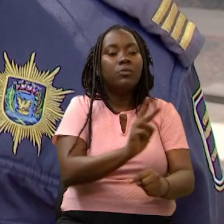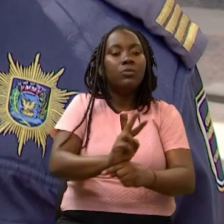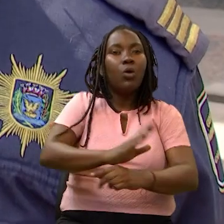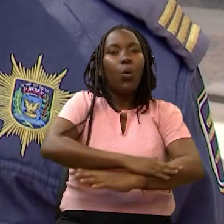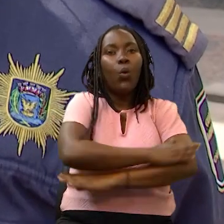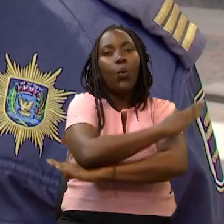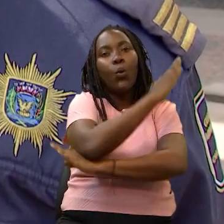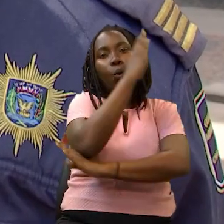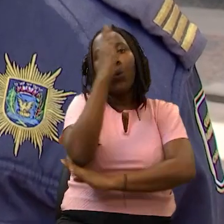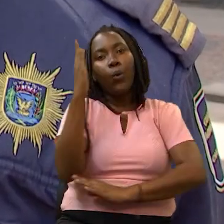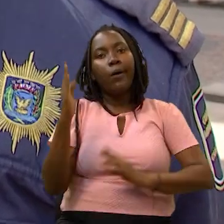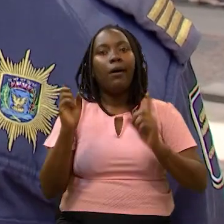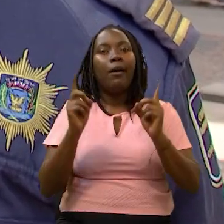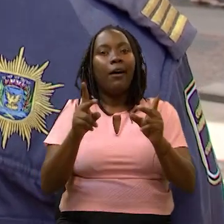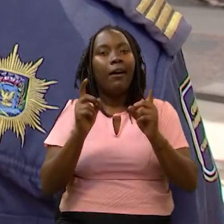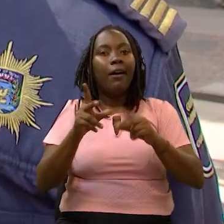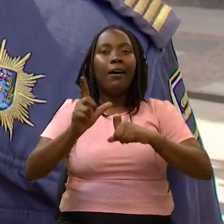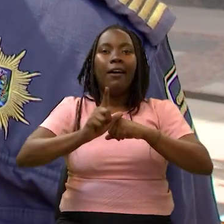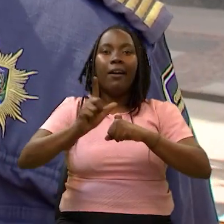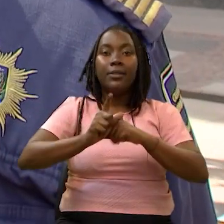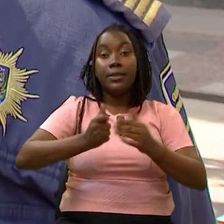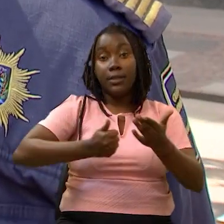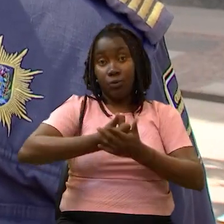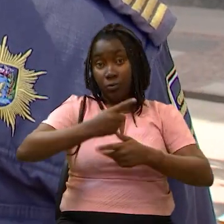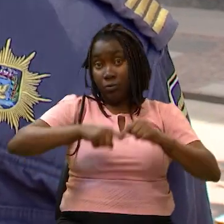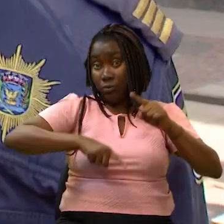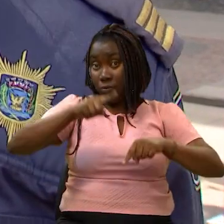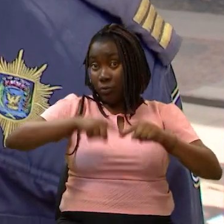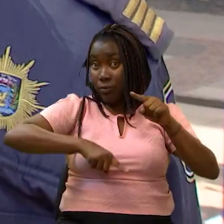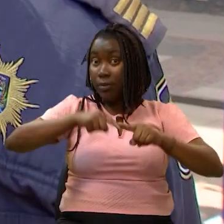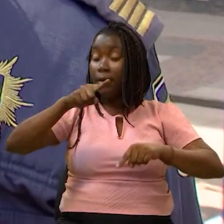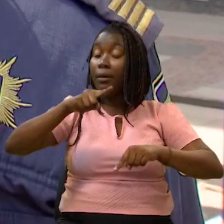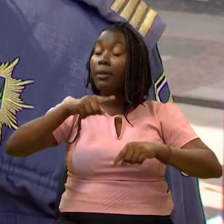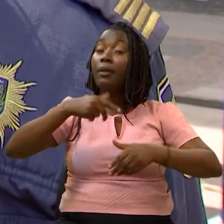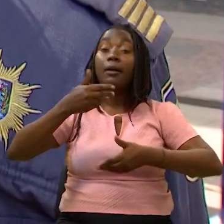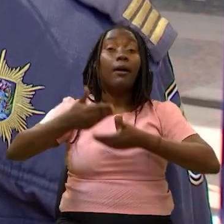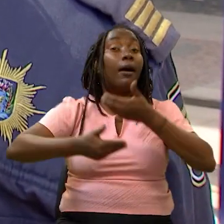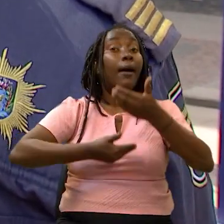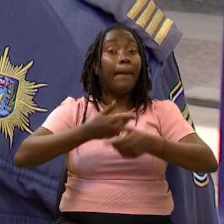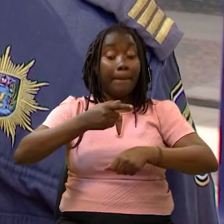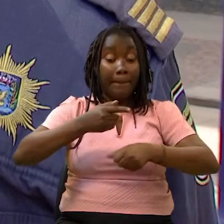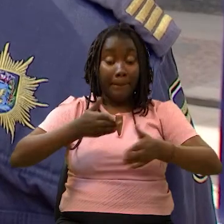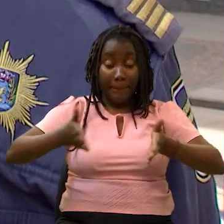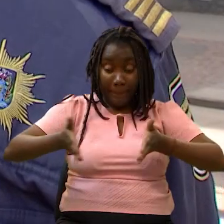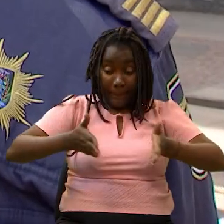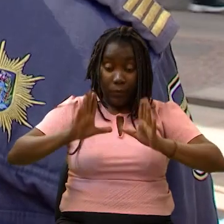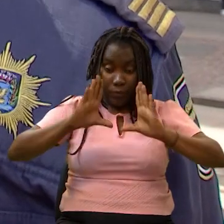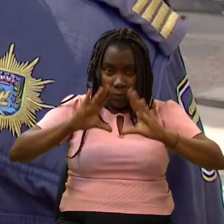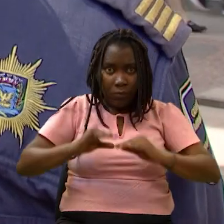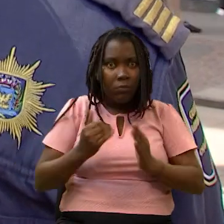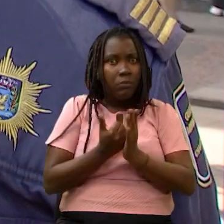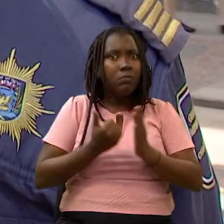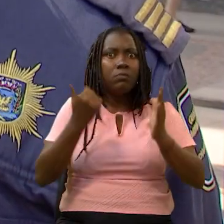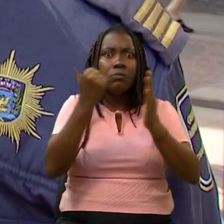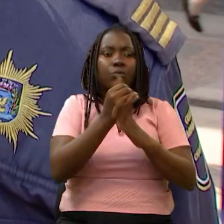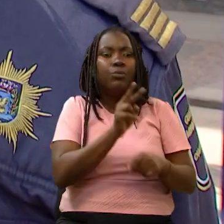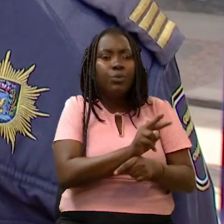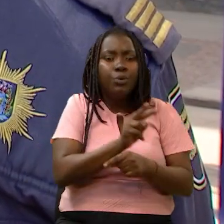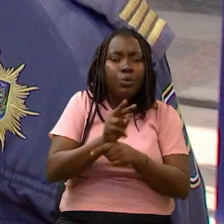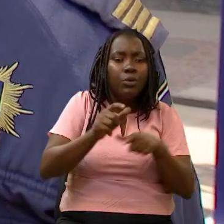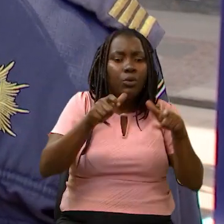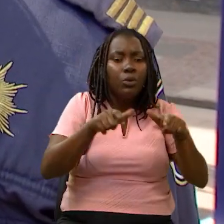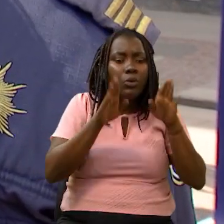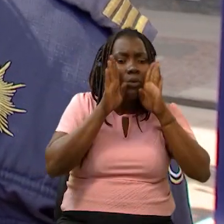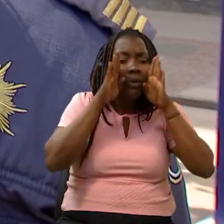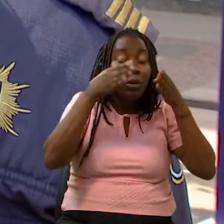patrulhamento durante o dia nos estabelecimentos que fazem a compra desse material. E no período da noite intensificamos o